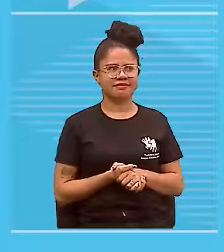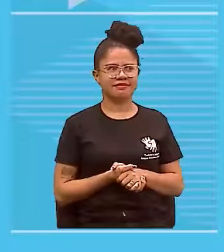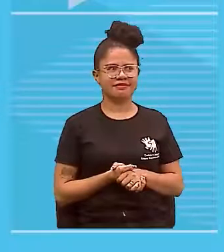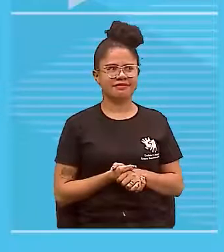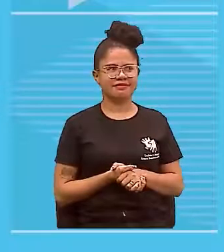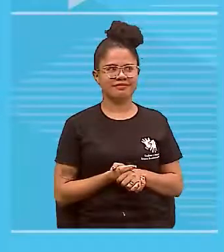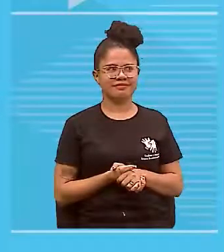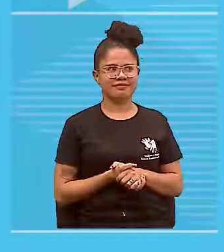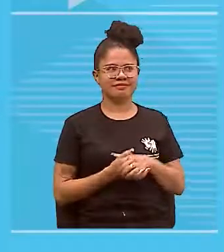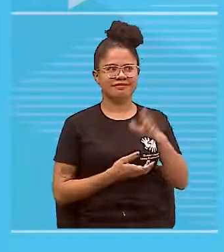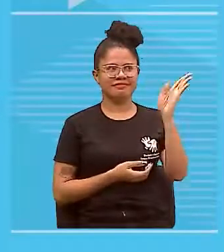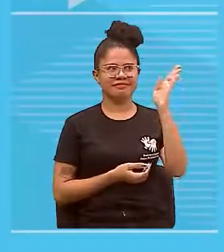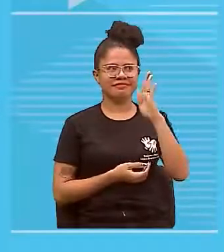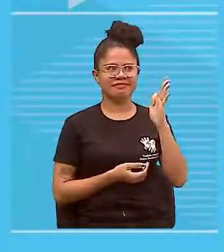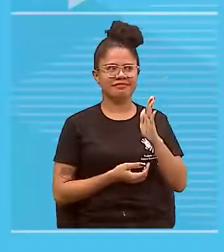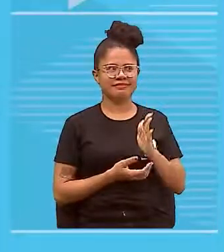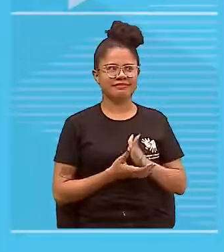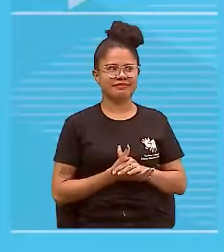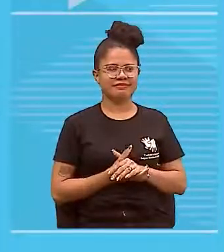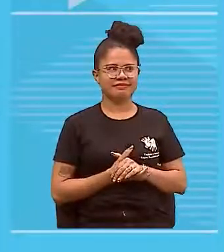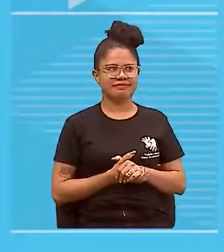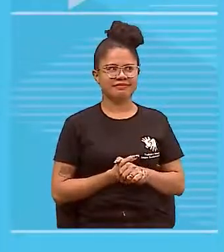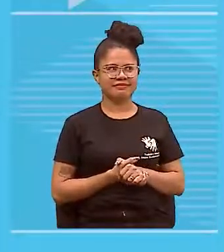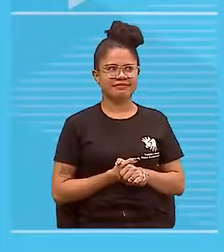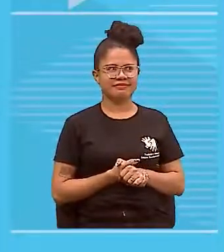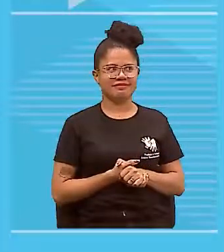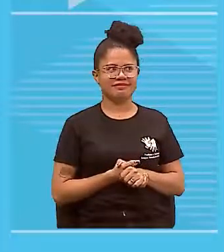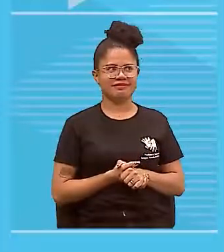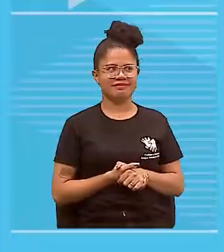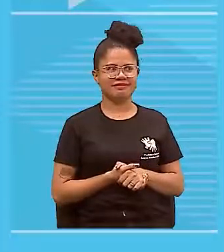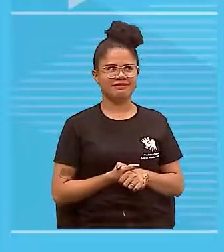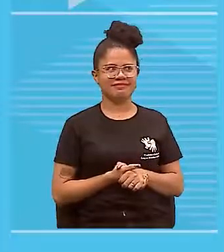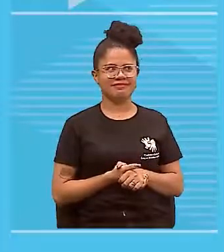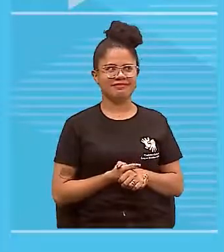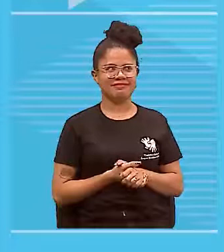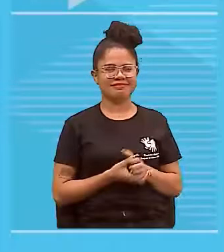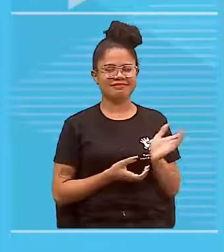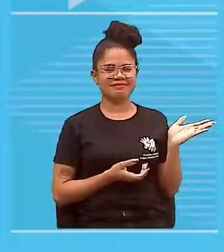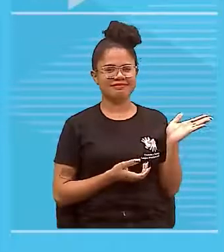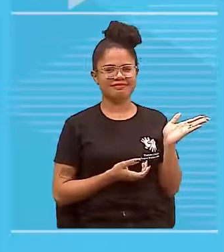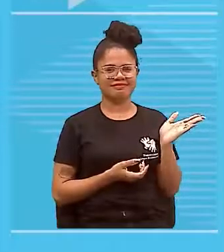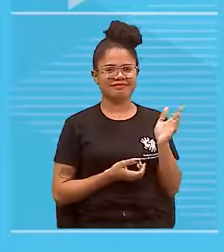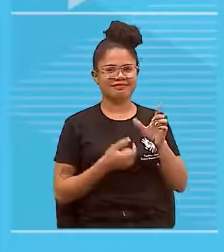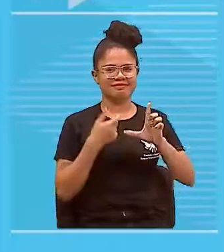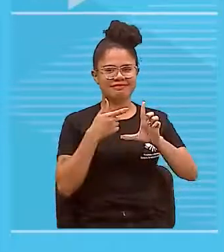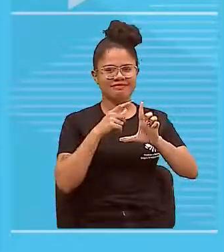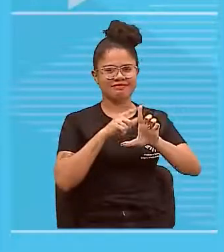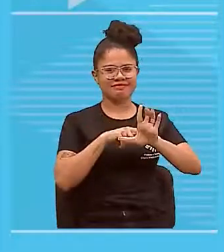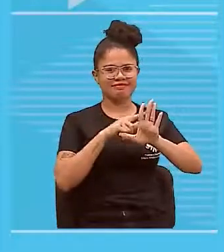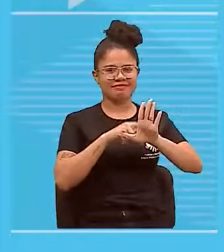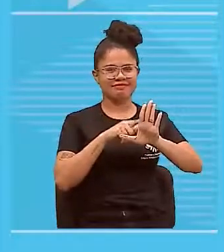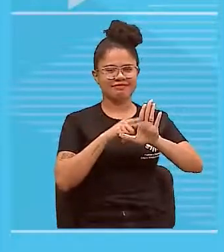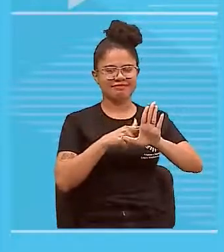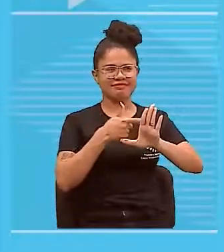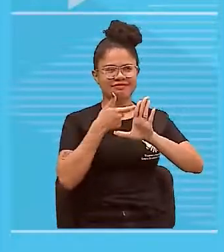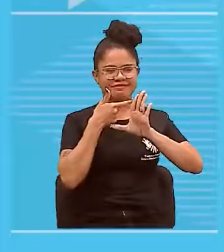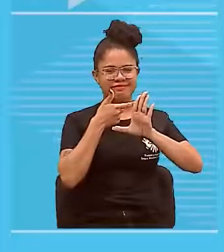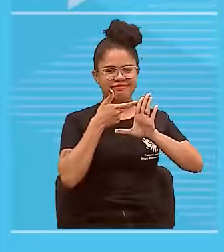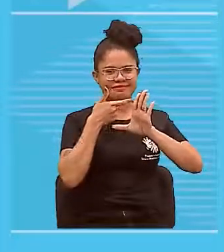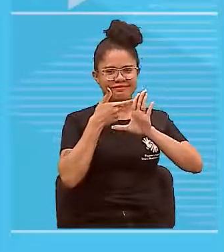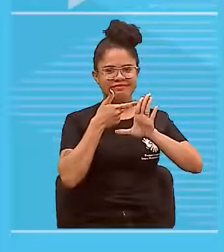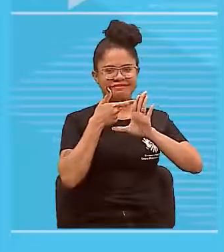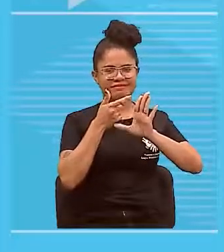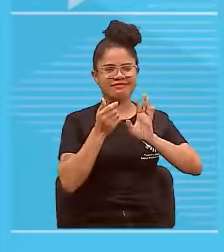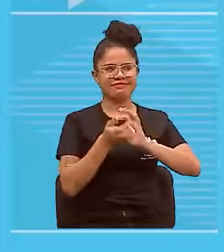Brasil tecnologia e desenvolvimento Olha aqui a ironia Olha a ironia que presente é